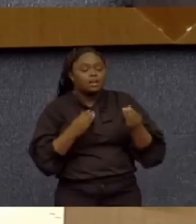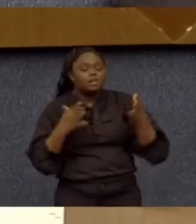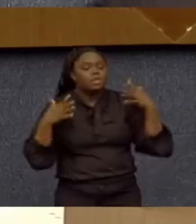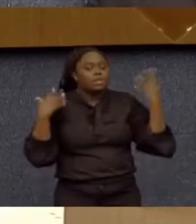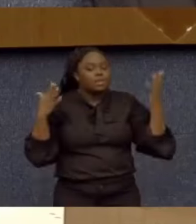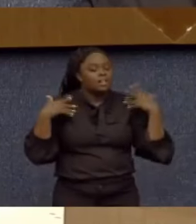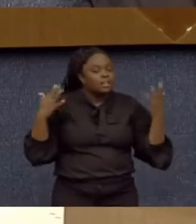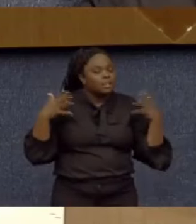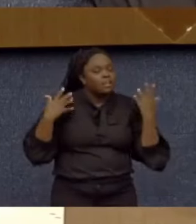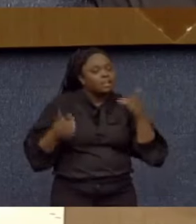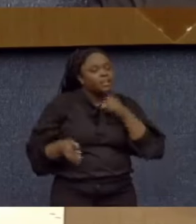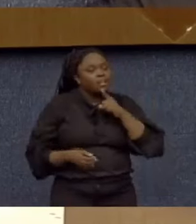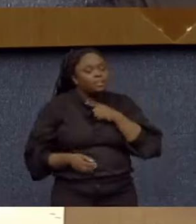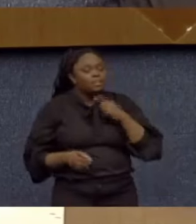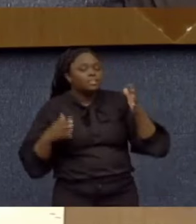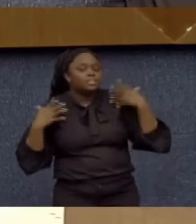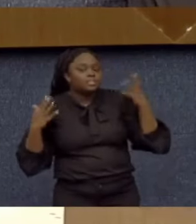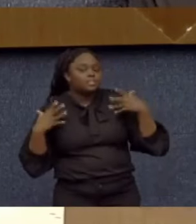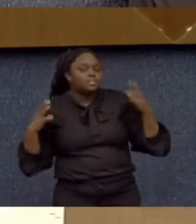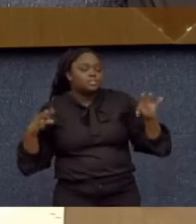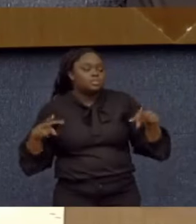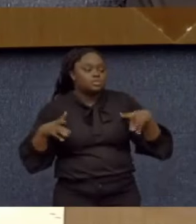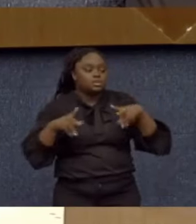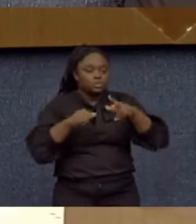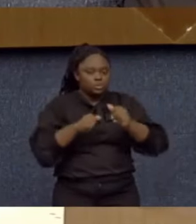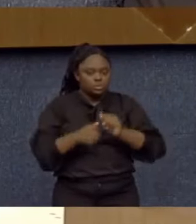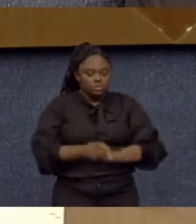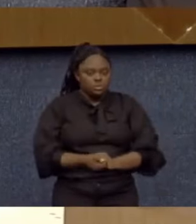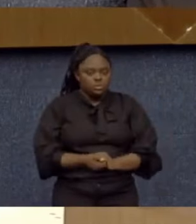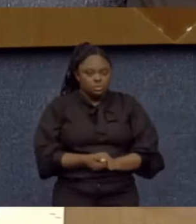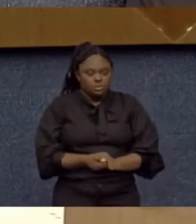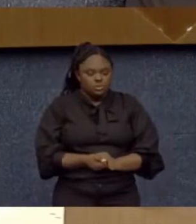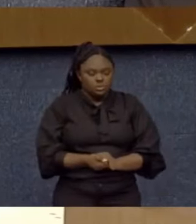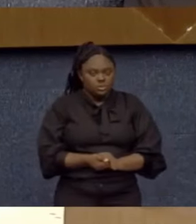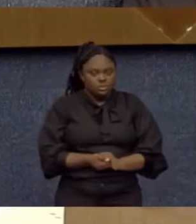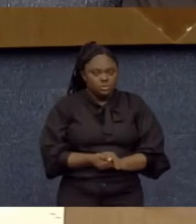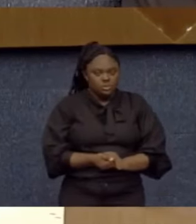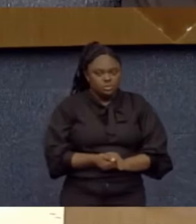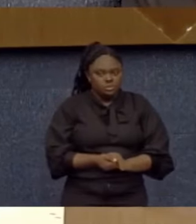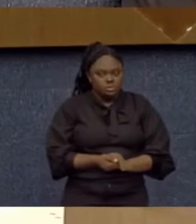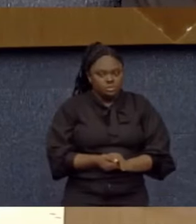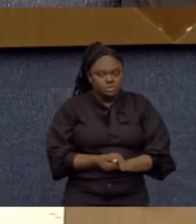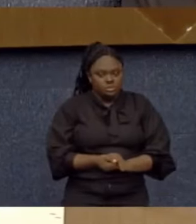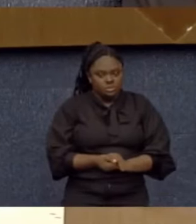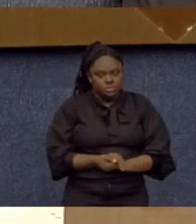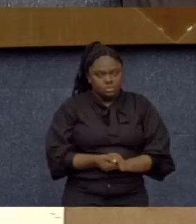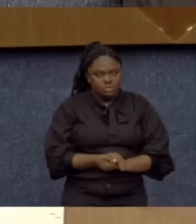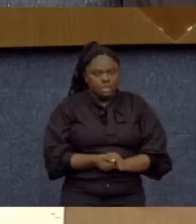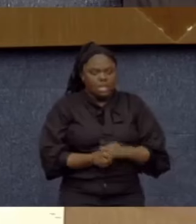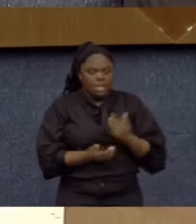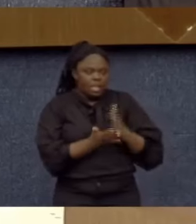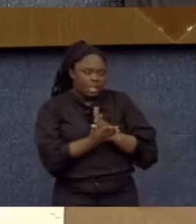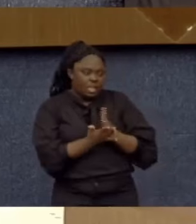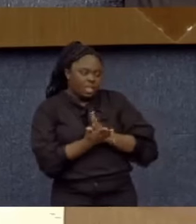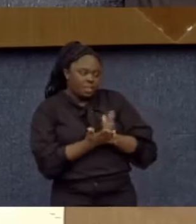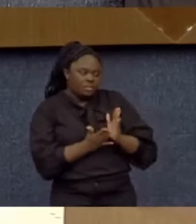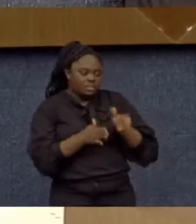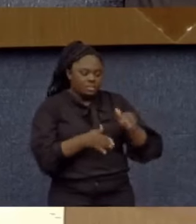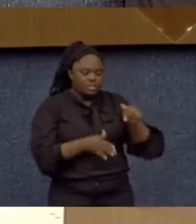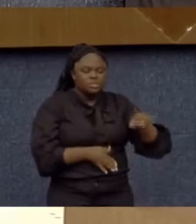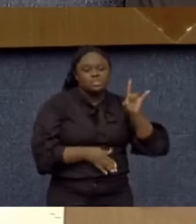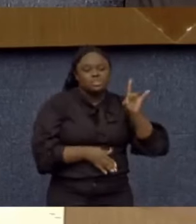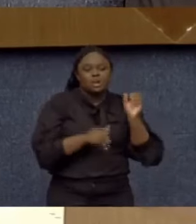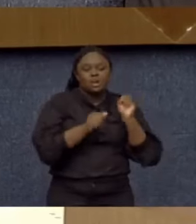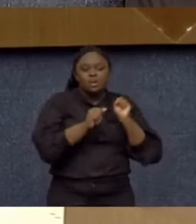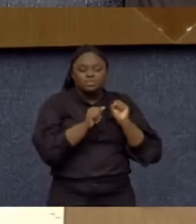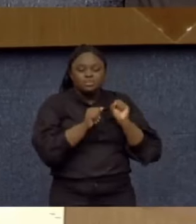tem, com a alegria do pessoal todo. O Bilac vem aqui só para fazer pão de queijo, que a gente pede para fazer pão de